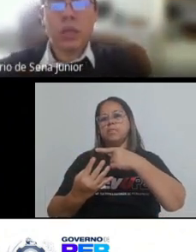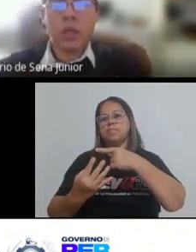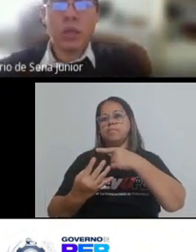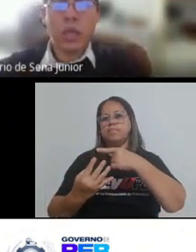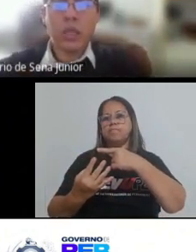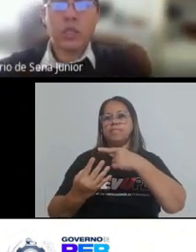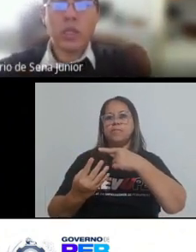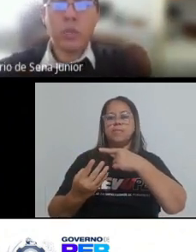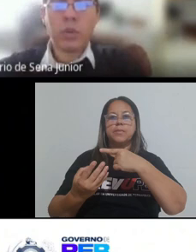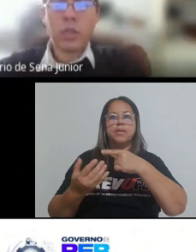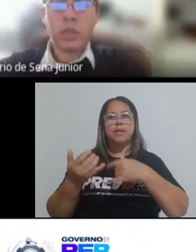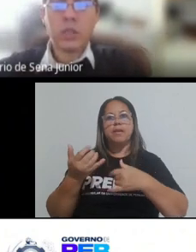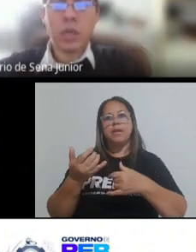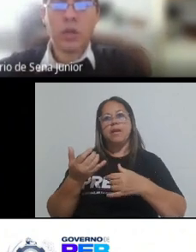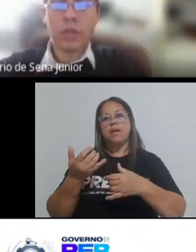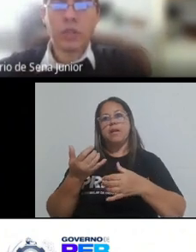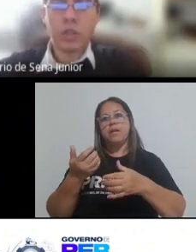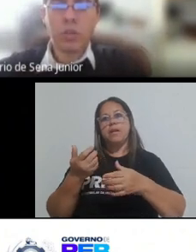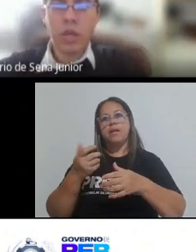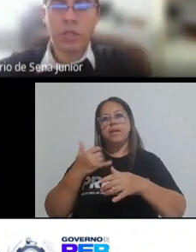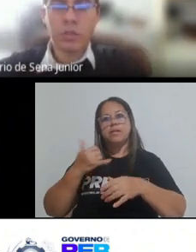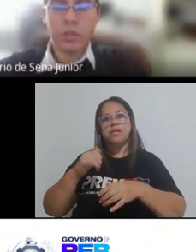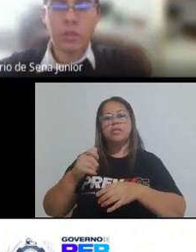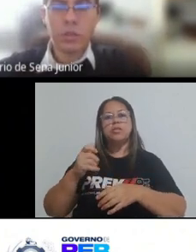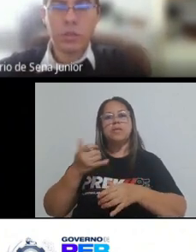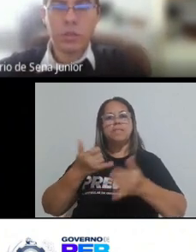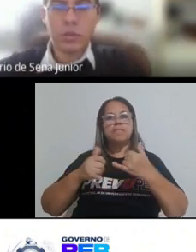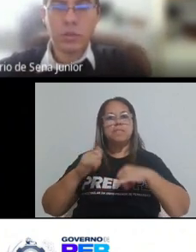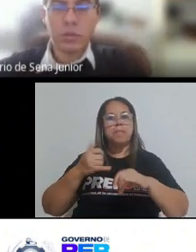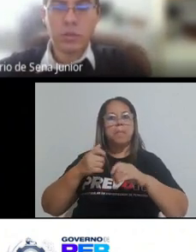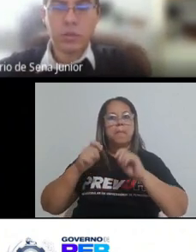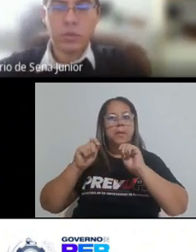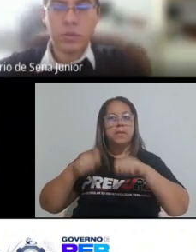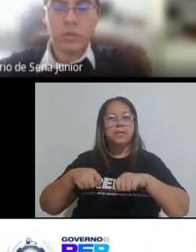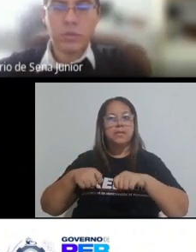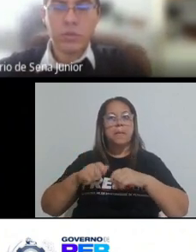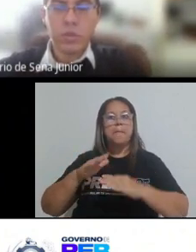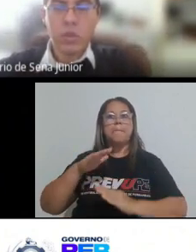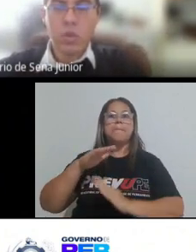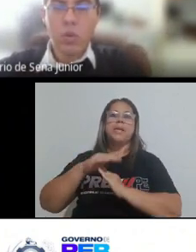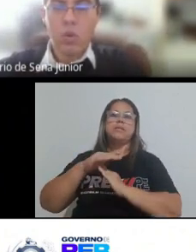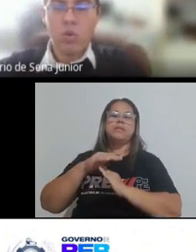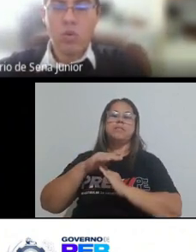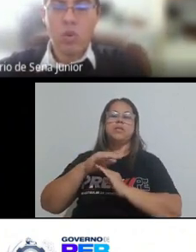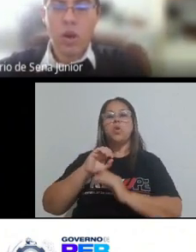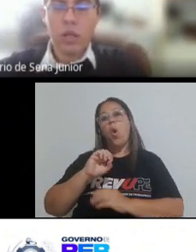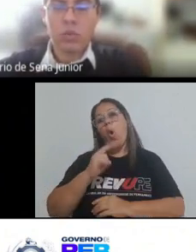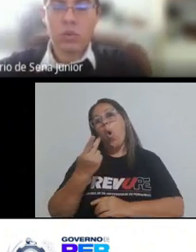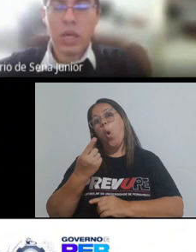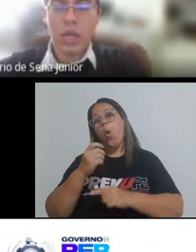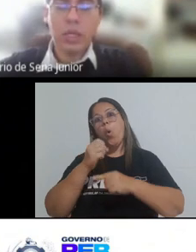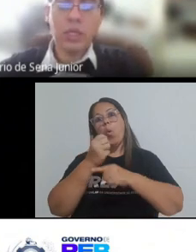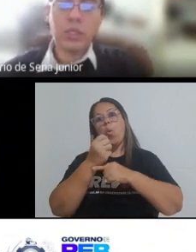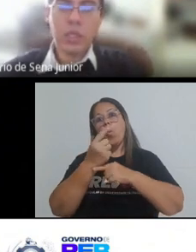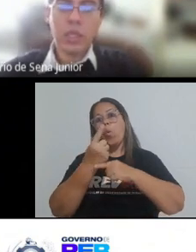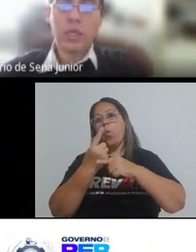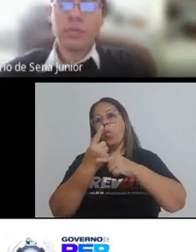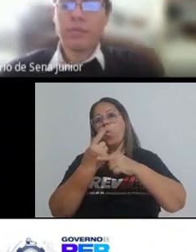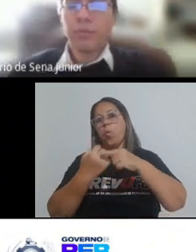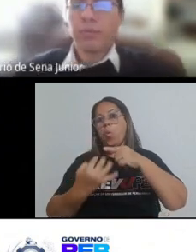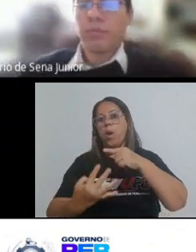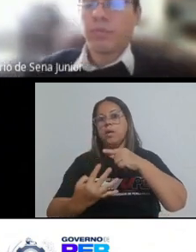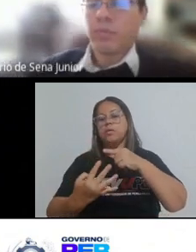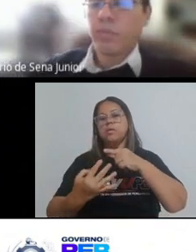da energia potencial gravitacional máxima, elástica, o quarto da energia